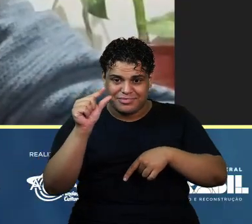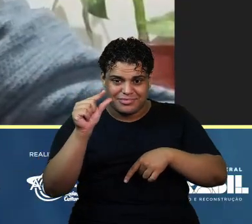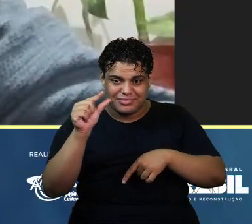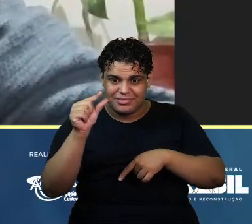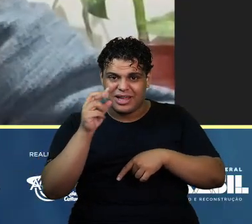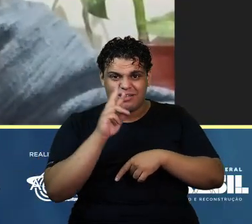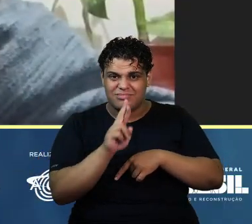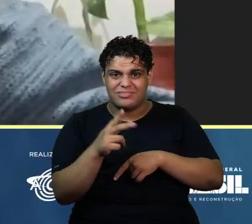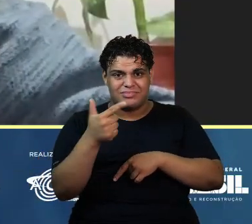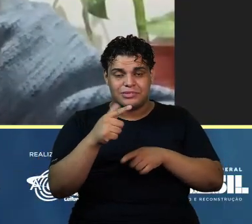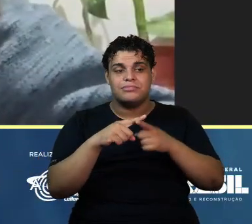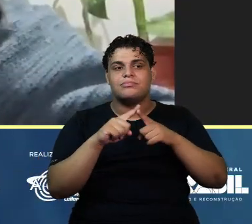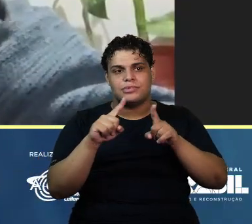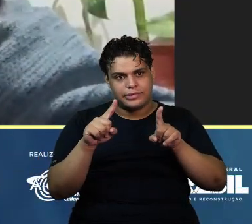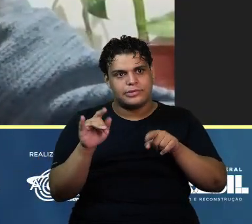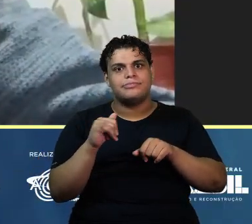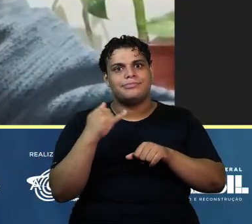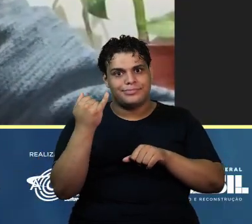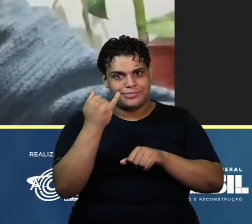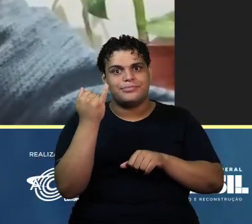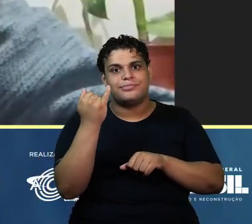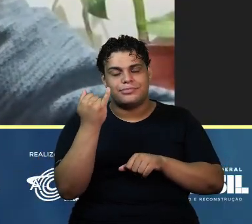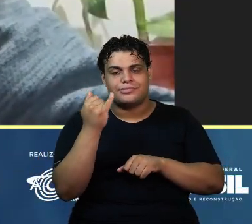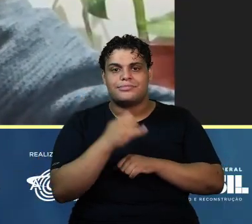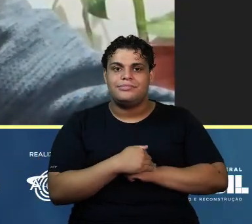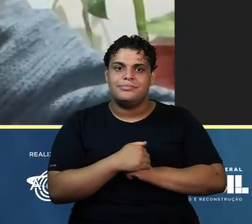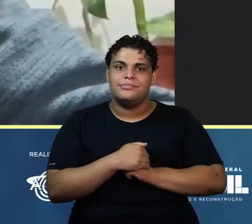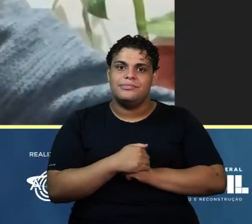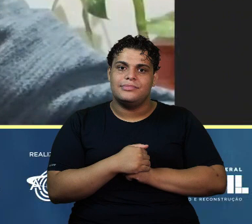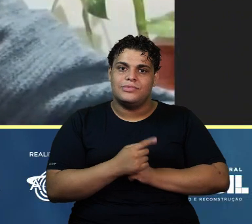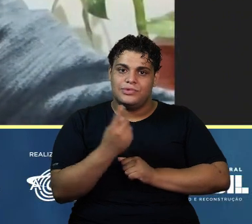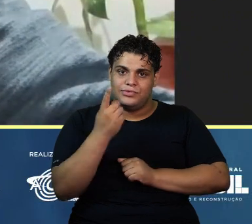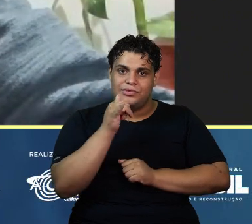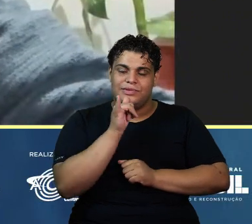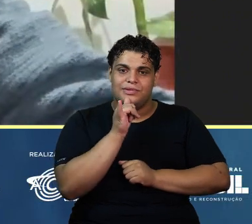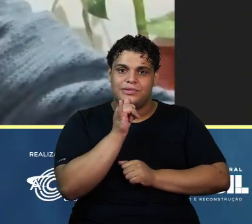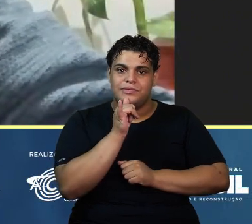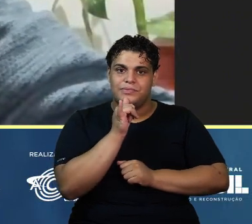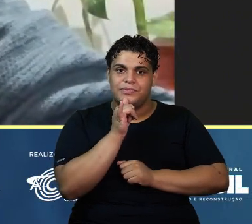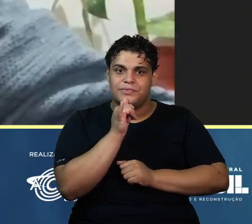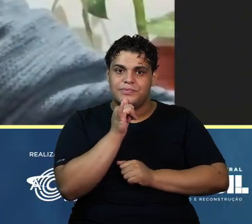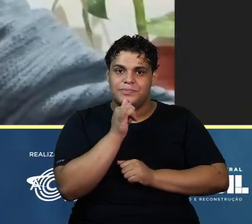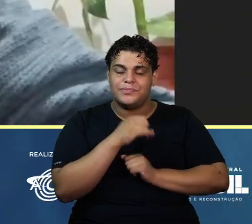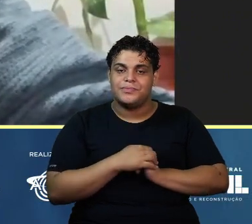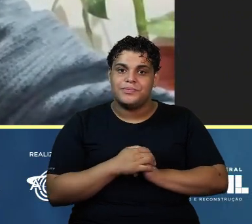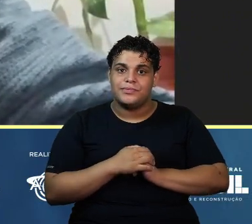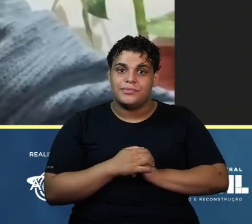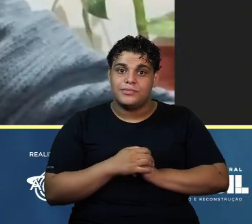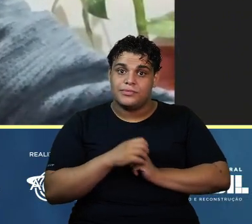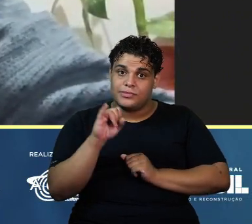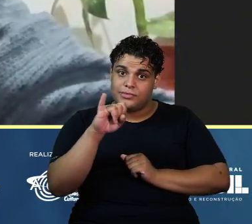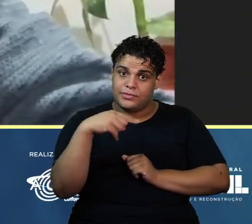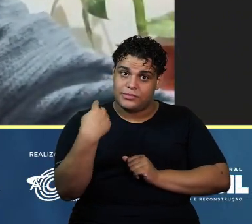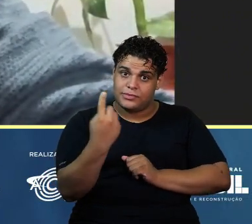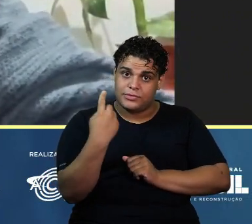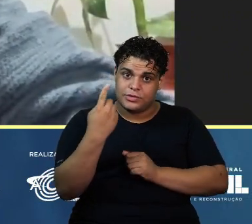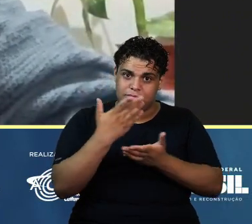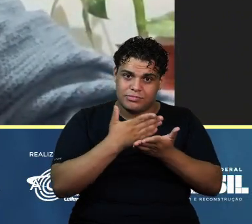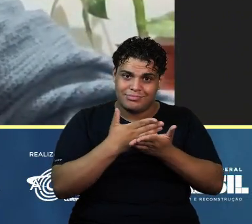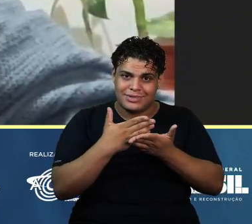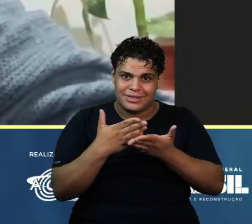né? Então, esse é um outro exemplo. Então, se a gente começar a